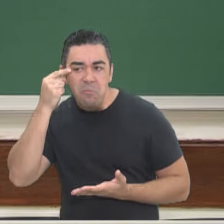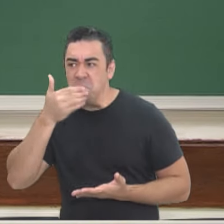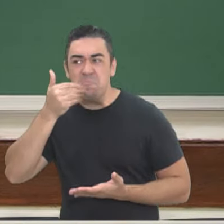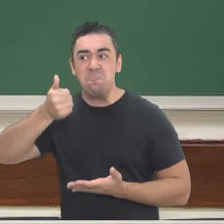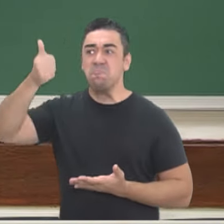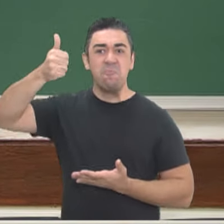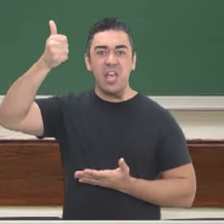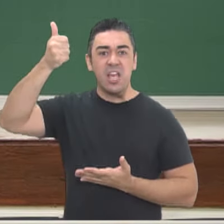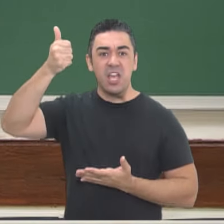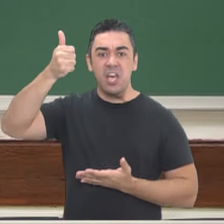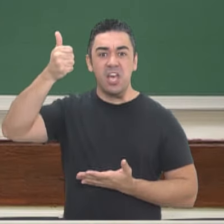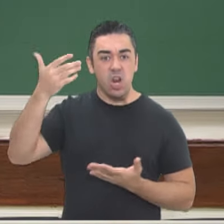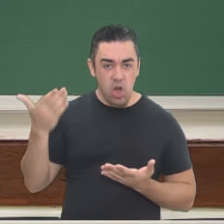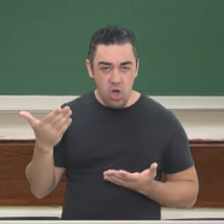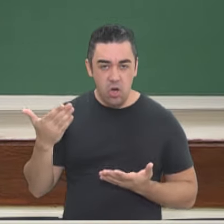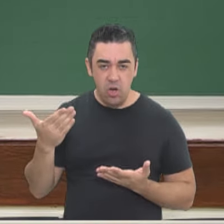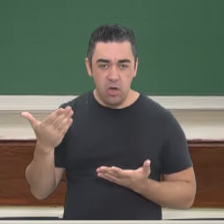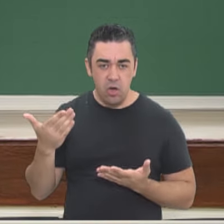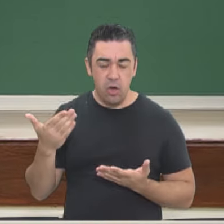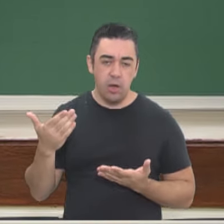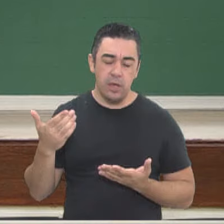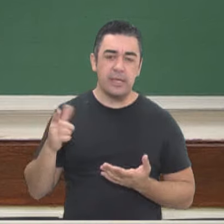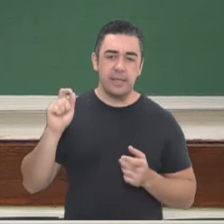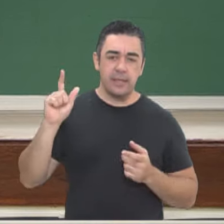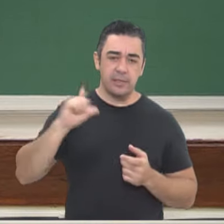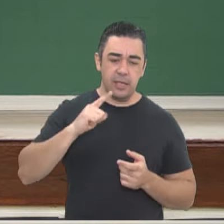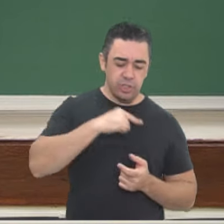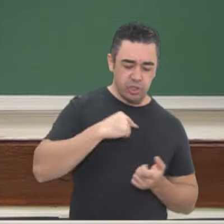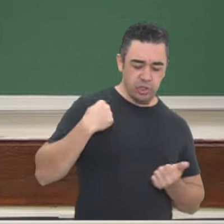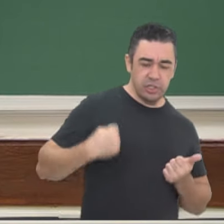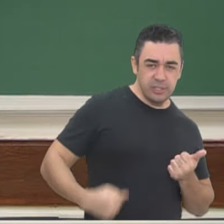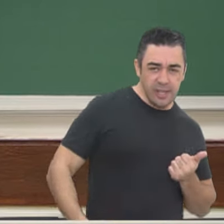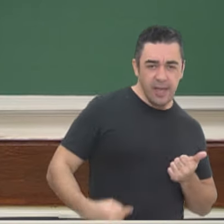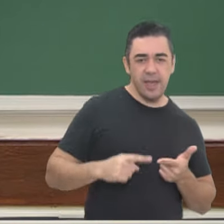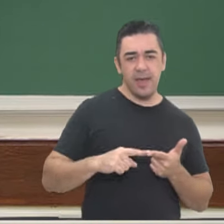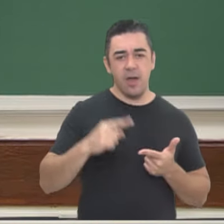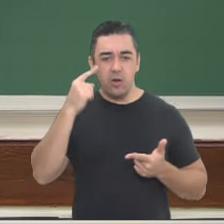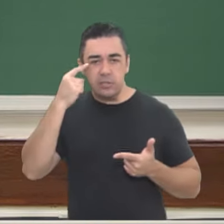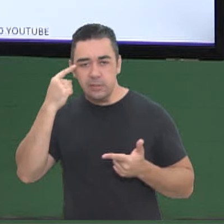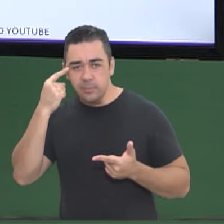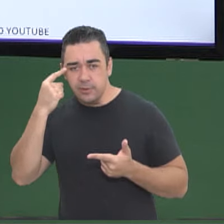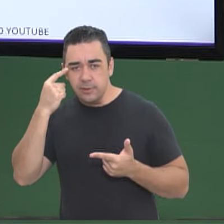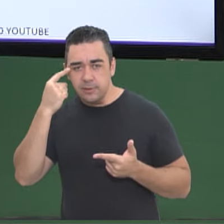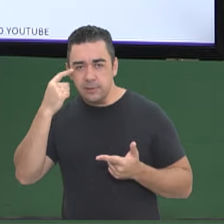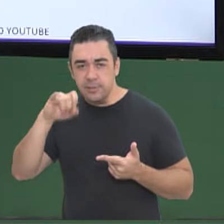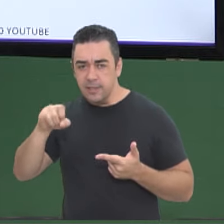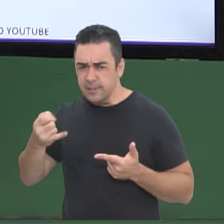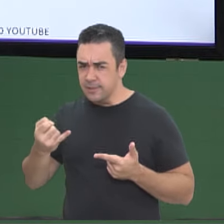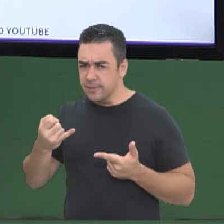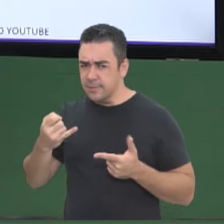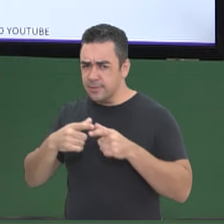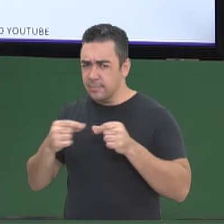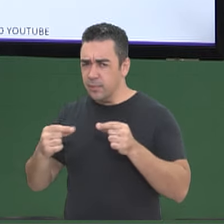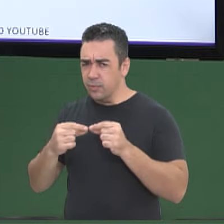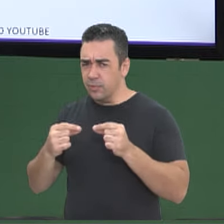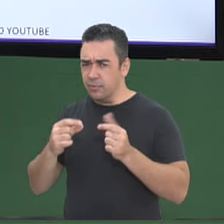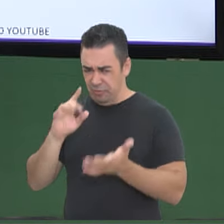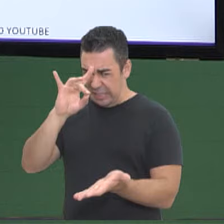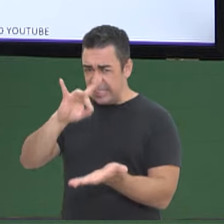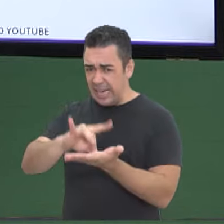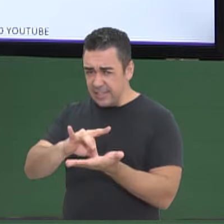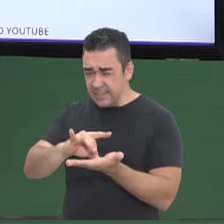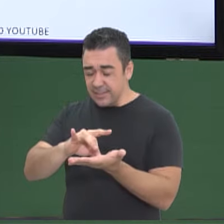nesse esporte, que os chineses, os japoneses têm maior facilidade. Será que isso é verdade?